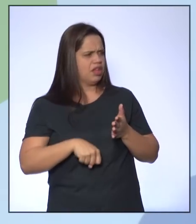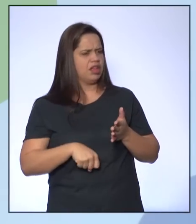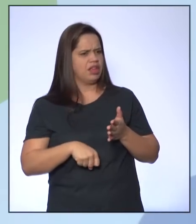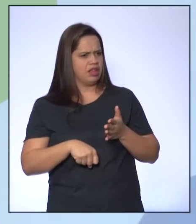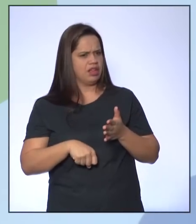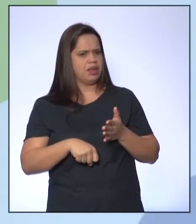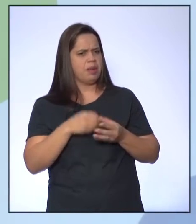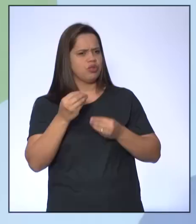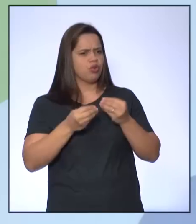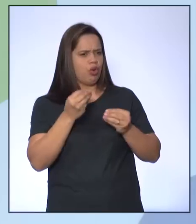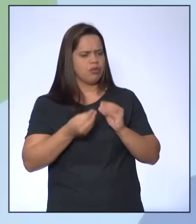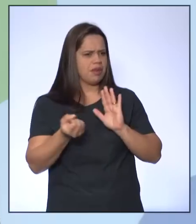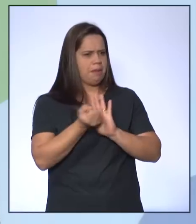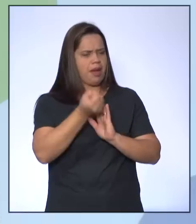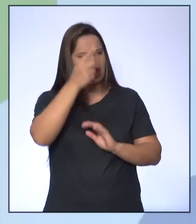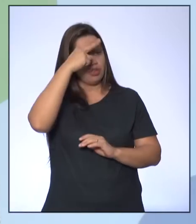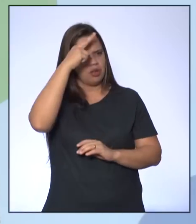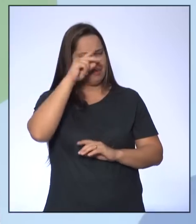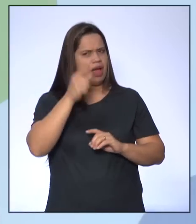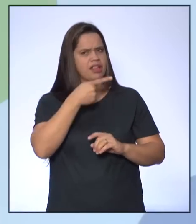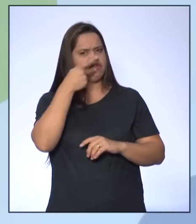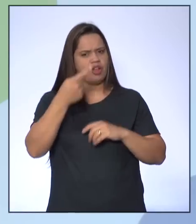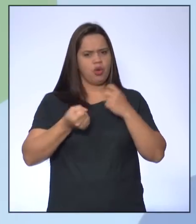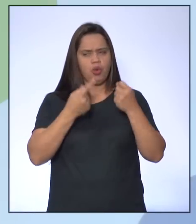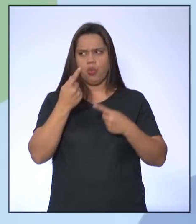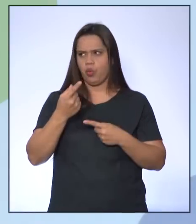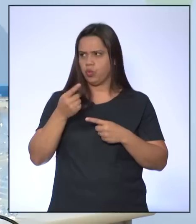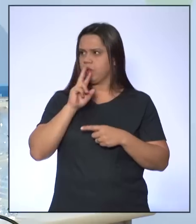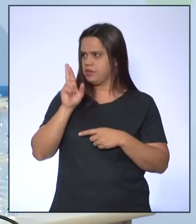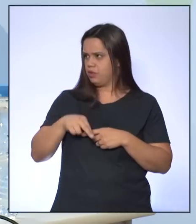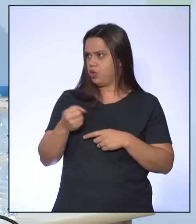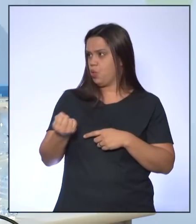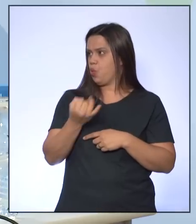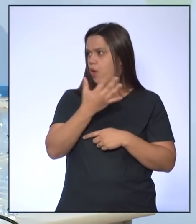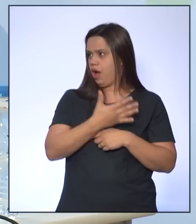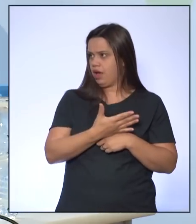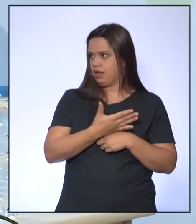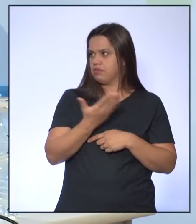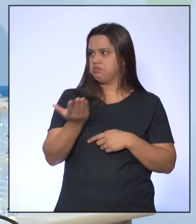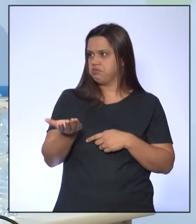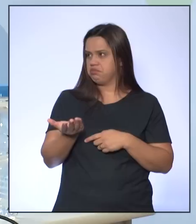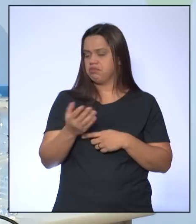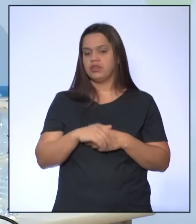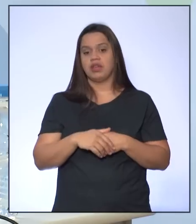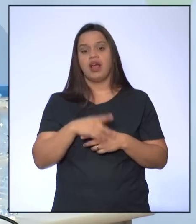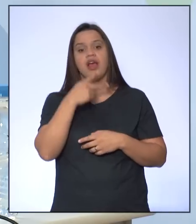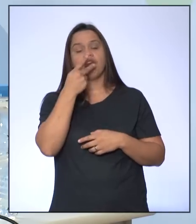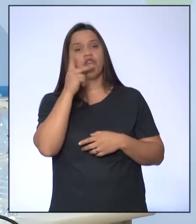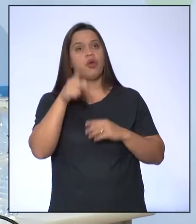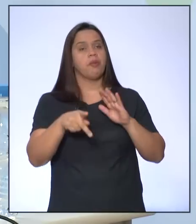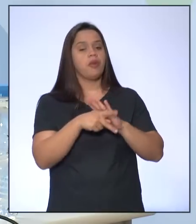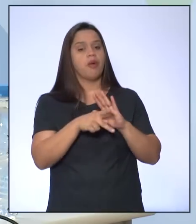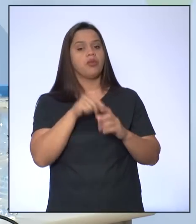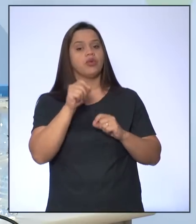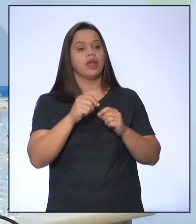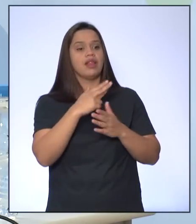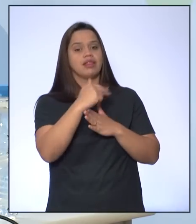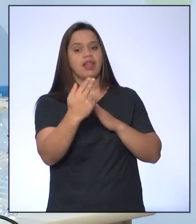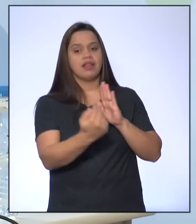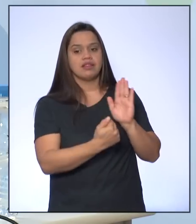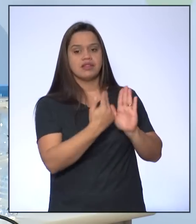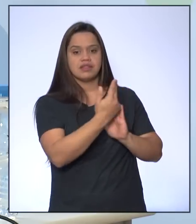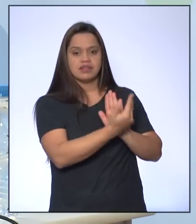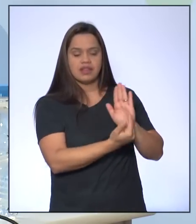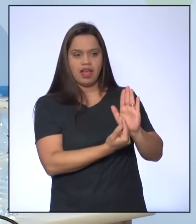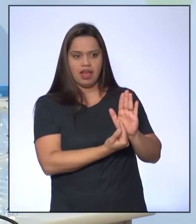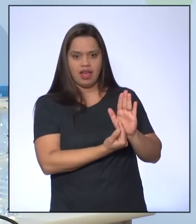mas algum aluno disse quais fontes são essas? Sim, a Mirella disse que com seus desenhos, o Eduardo diz